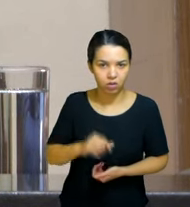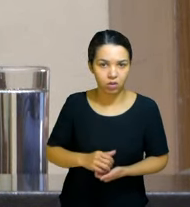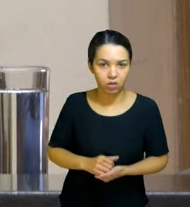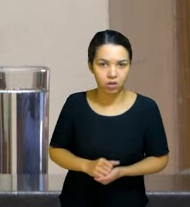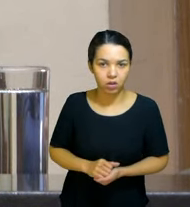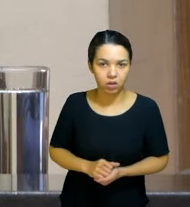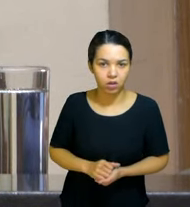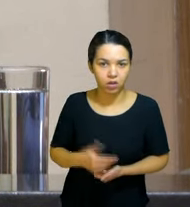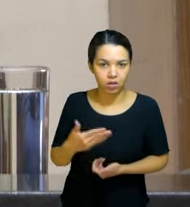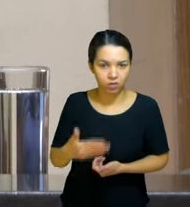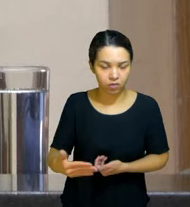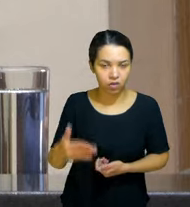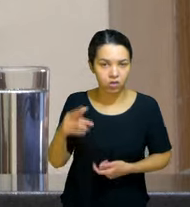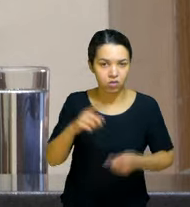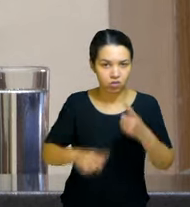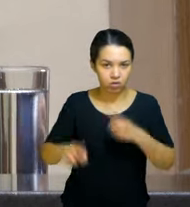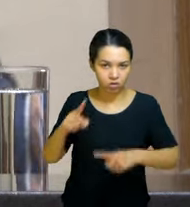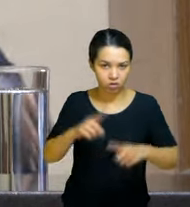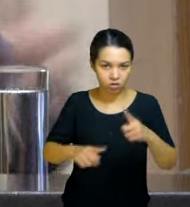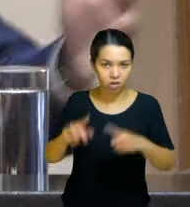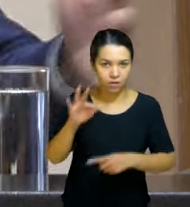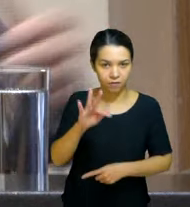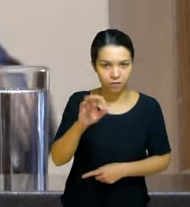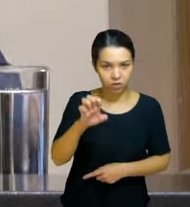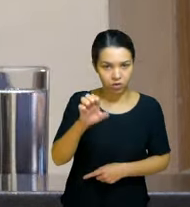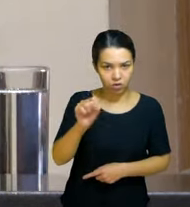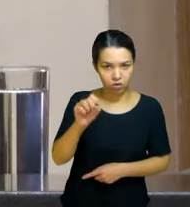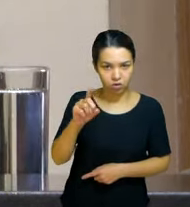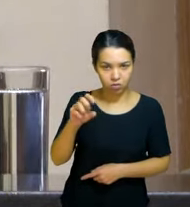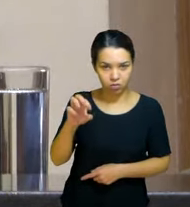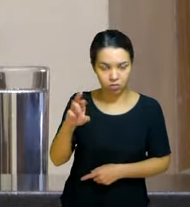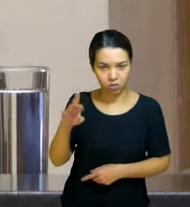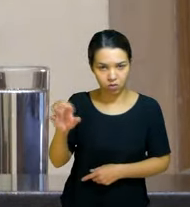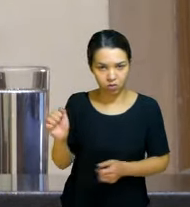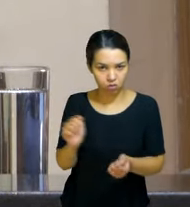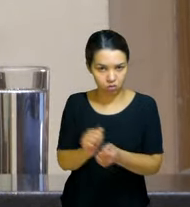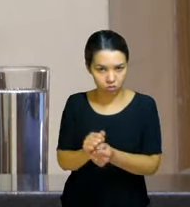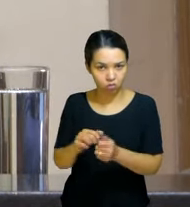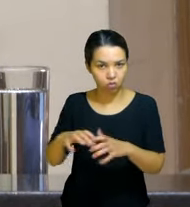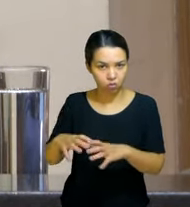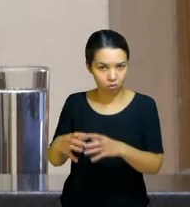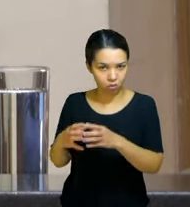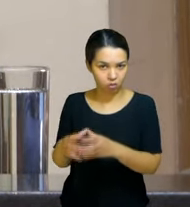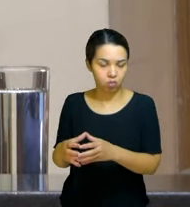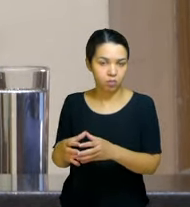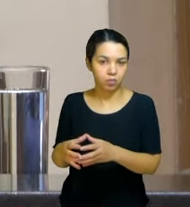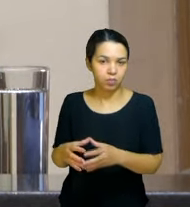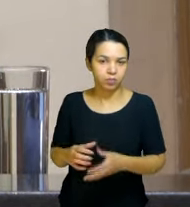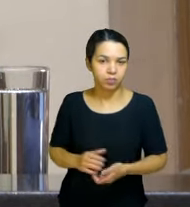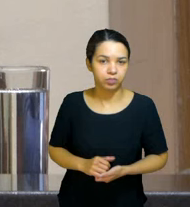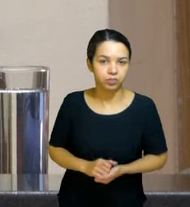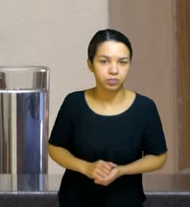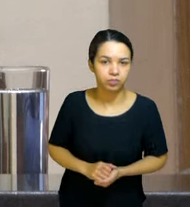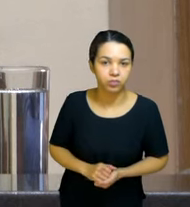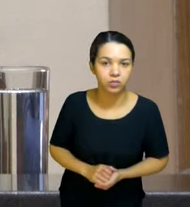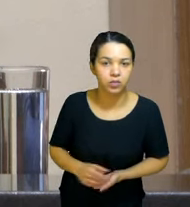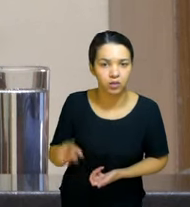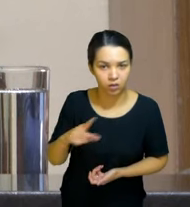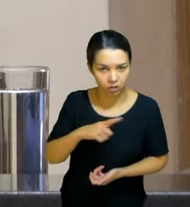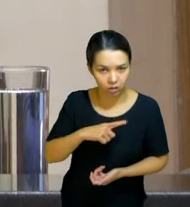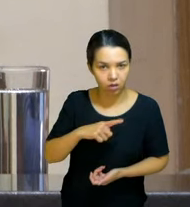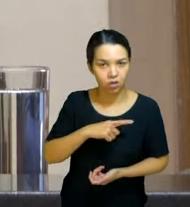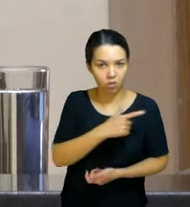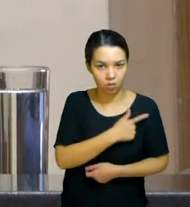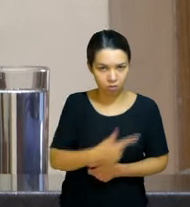para dirigir a FESPORT, junto com uma equipe, goza da confiança do